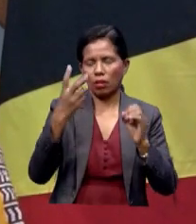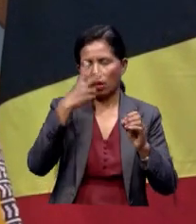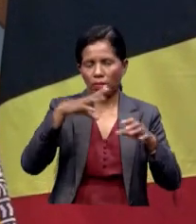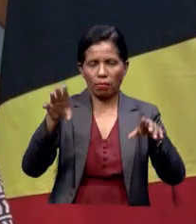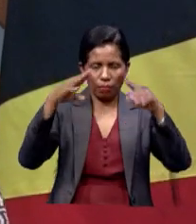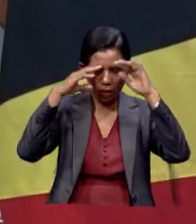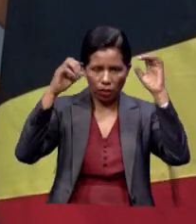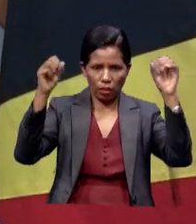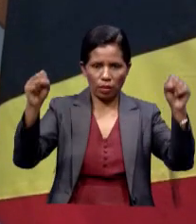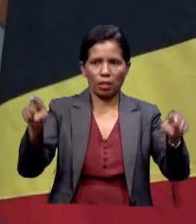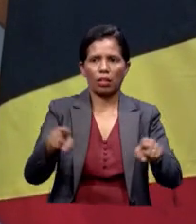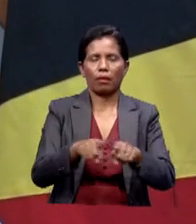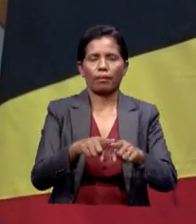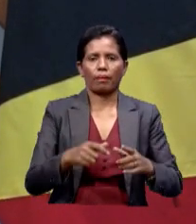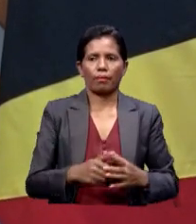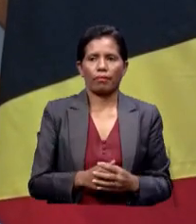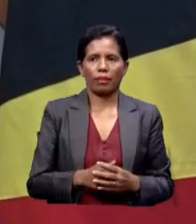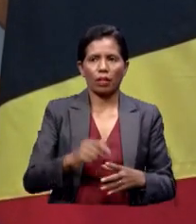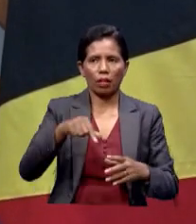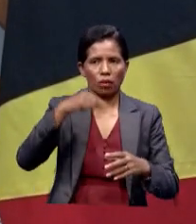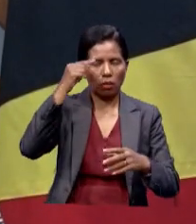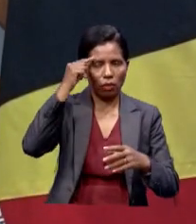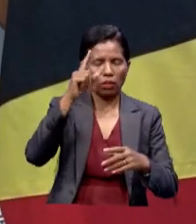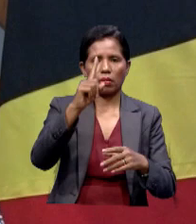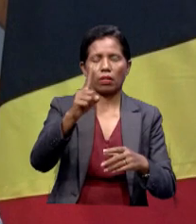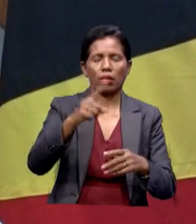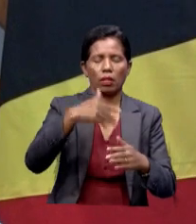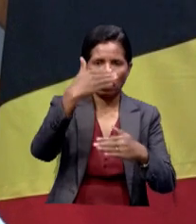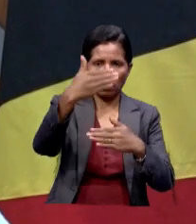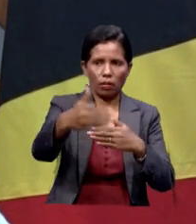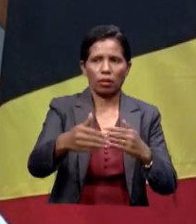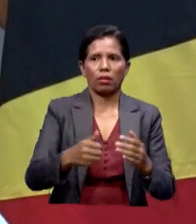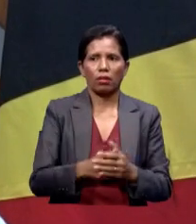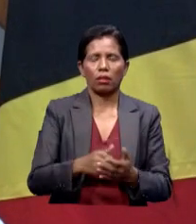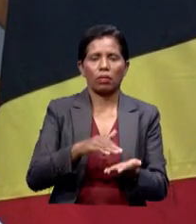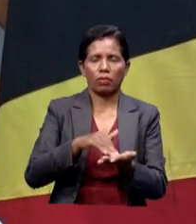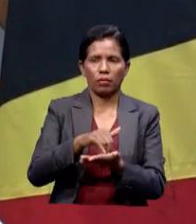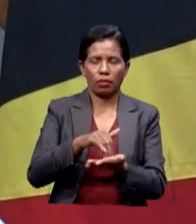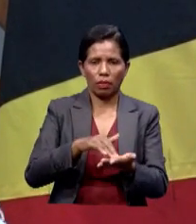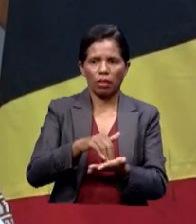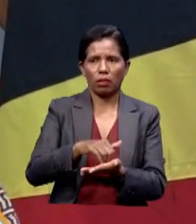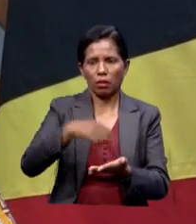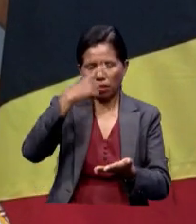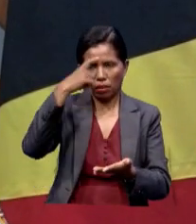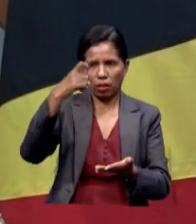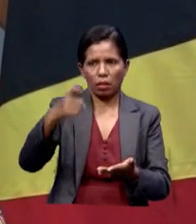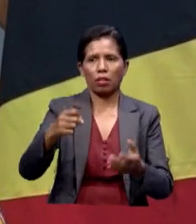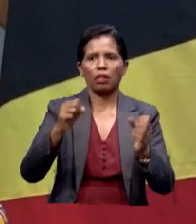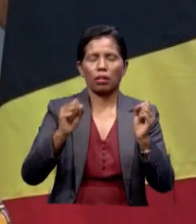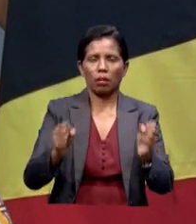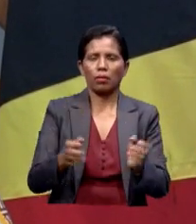la coihare governo ira que mai fraco los tamba tem que